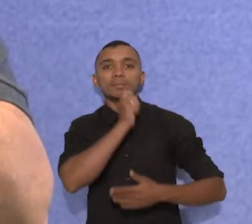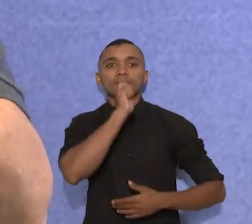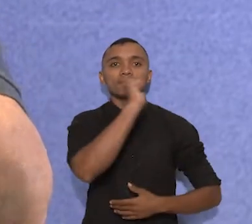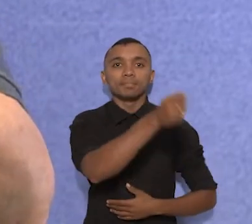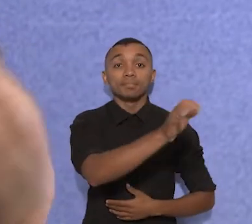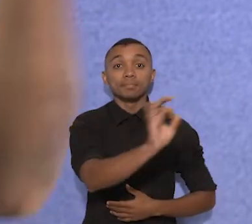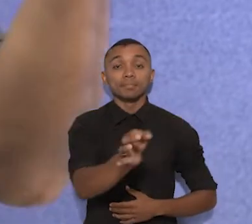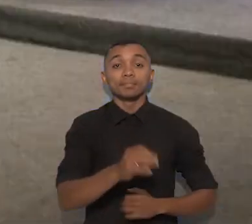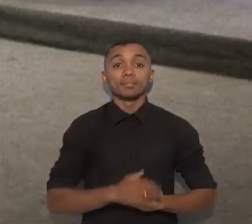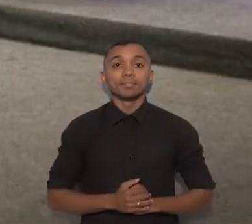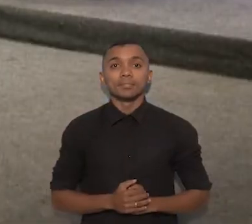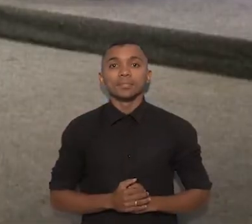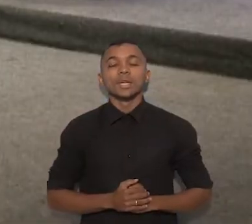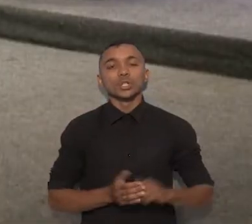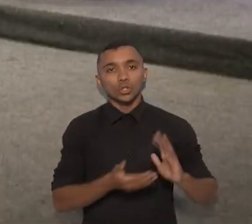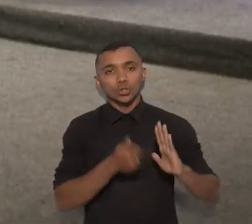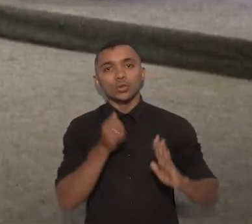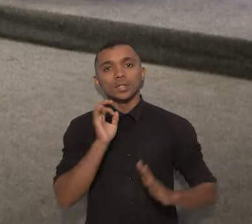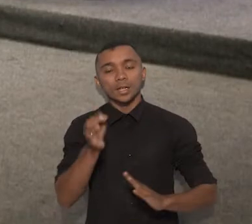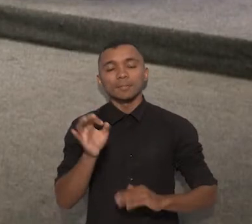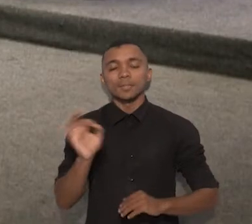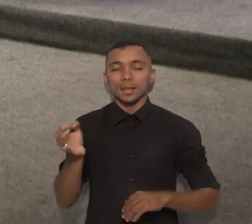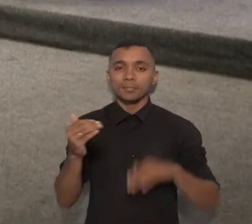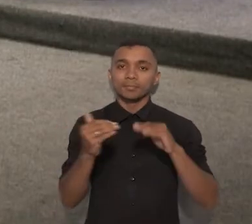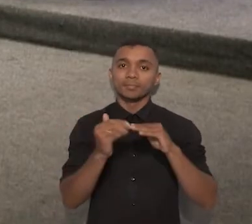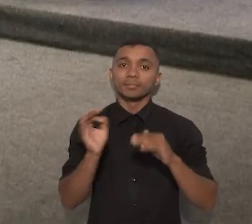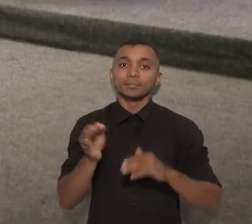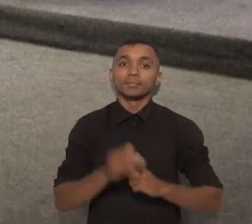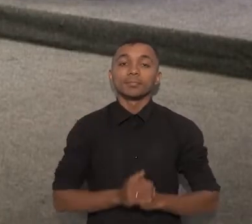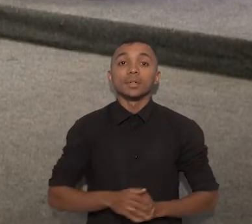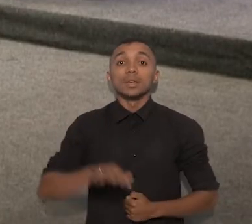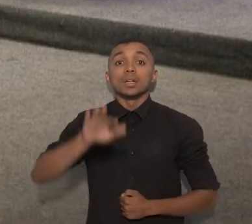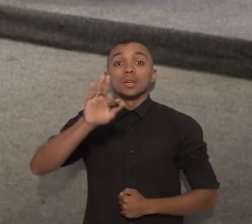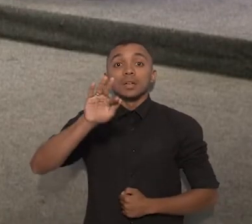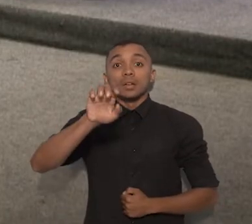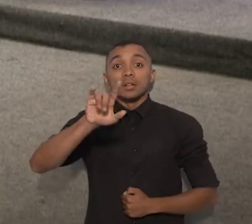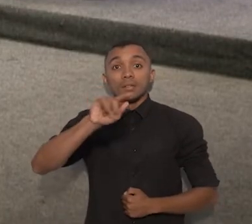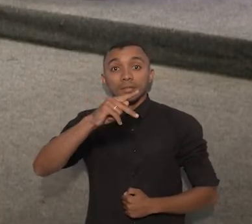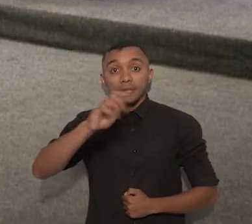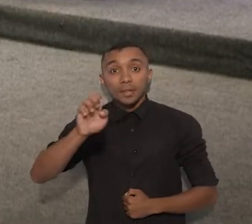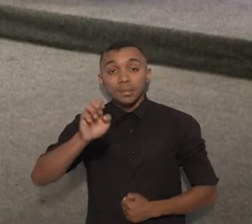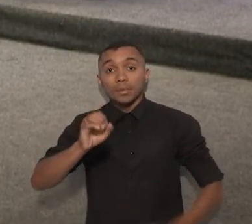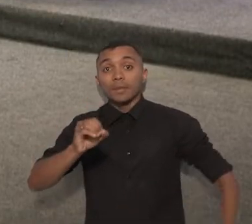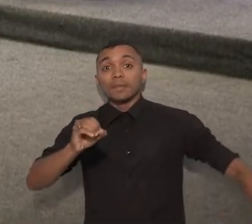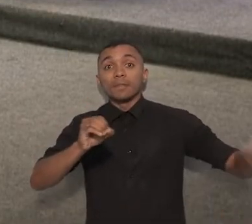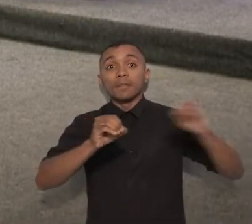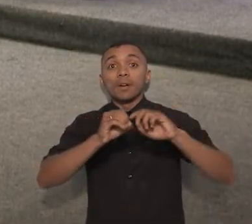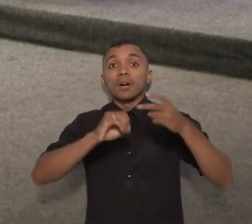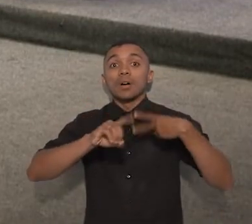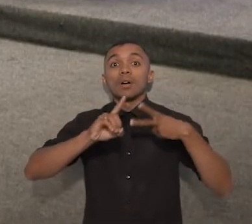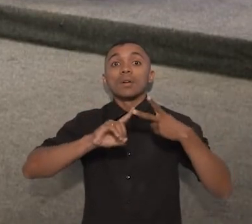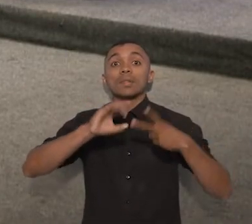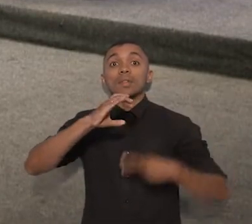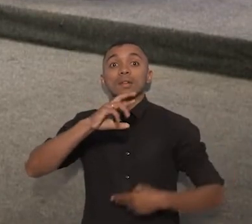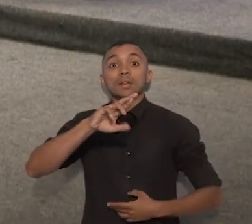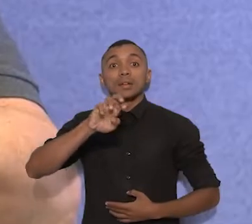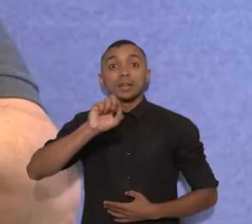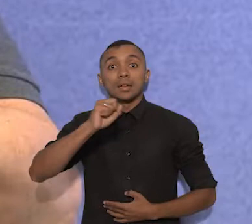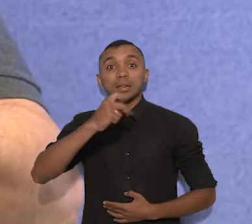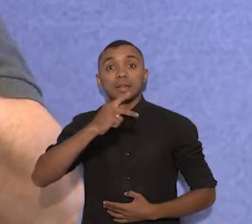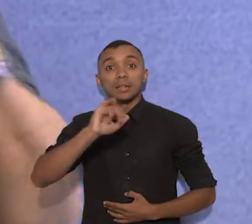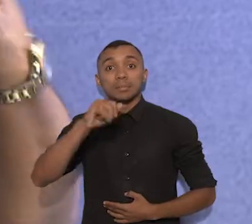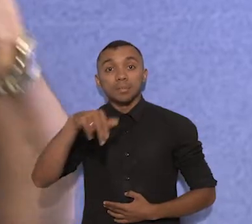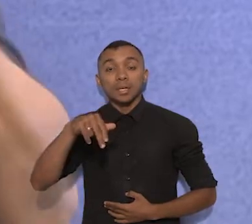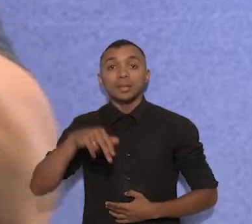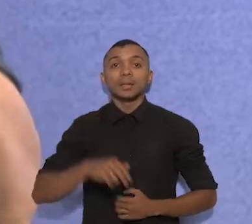foi suspenso. Daquela expulsão com o jogo. Exatamente. Eu tenho o Felipe de volta, eu tenho o Crispim revezando com o